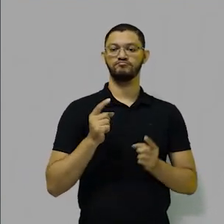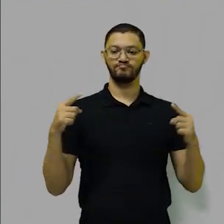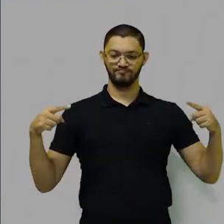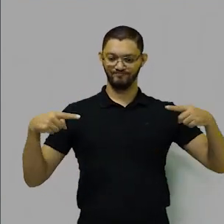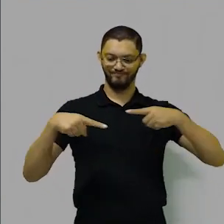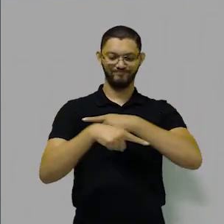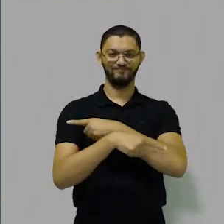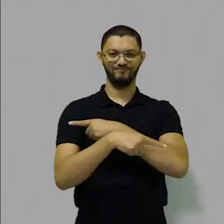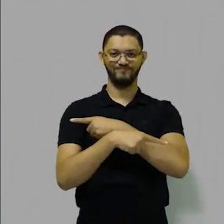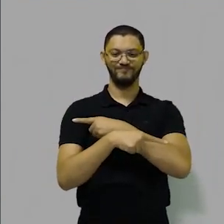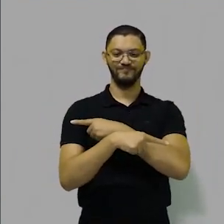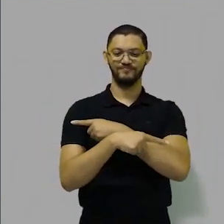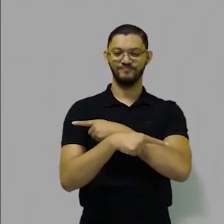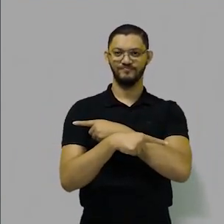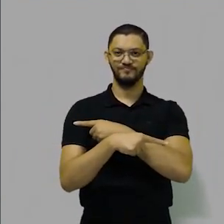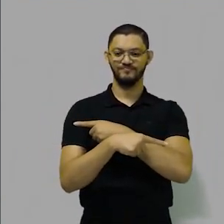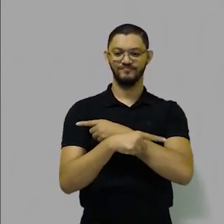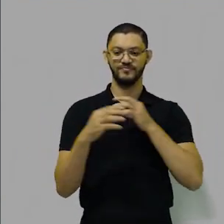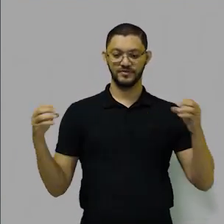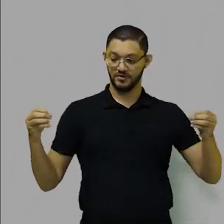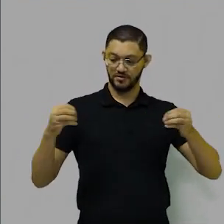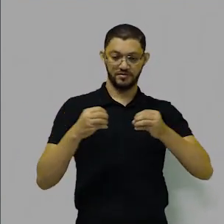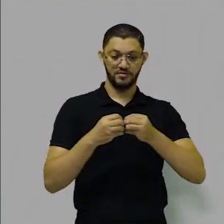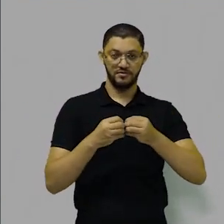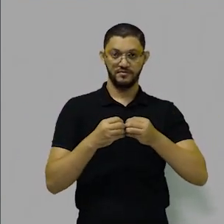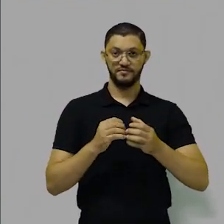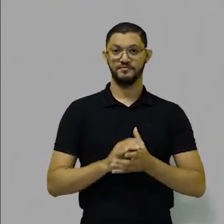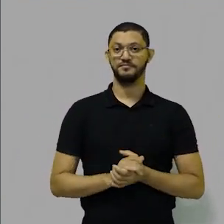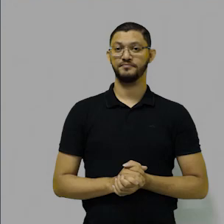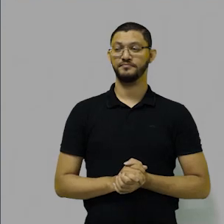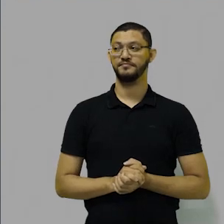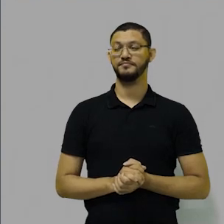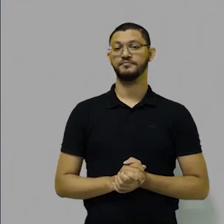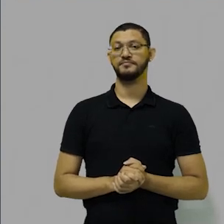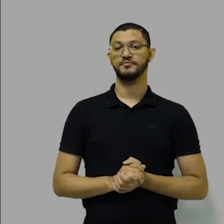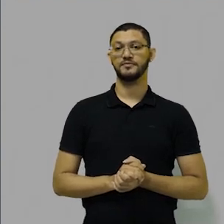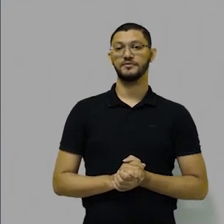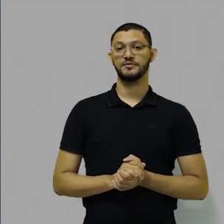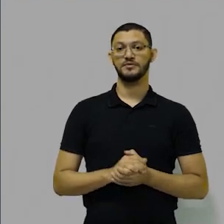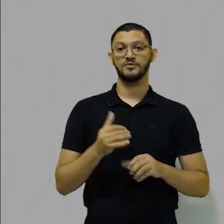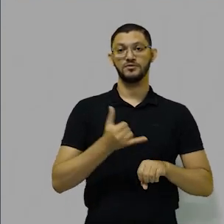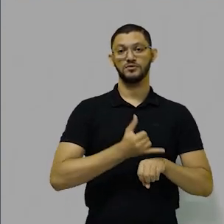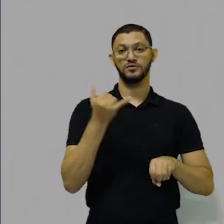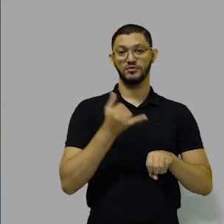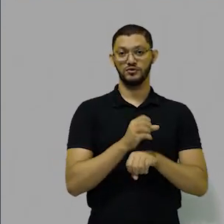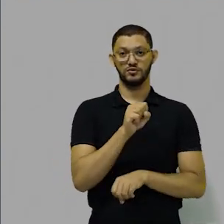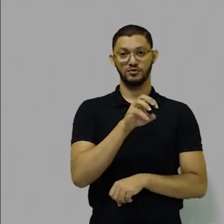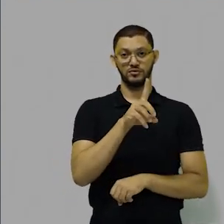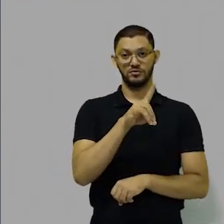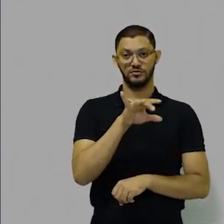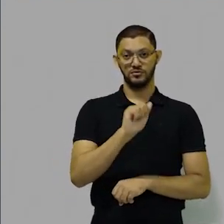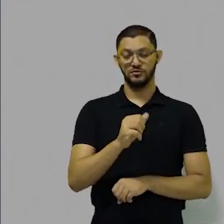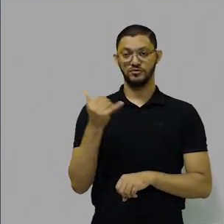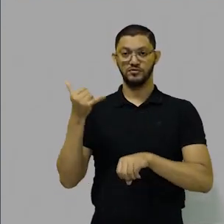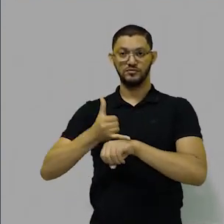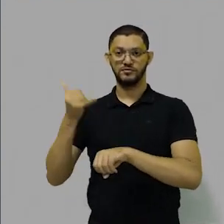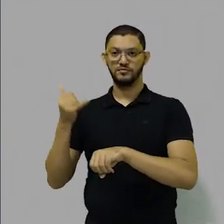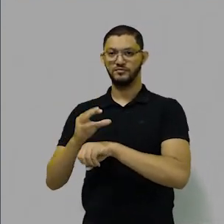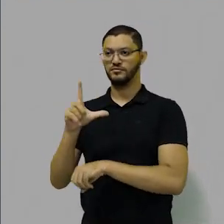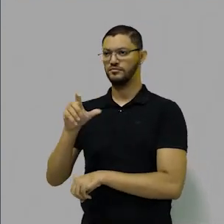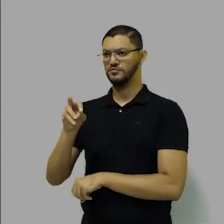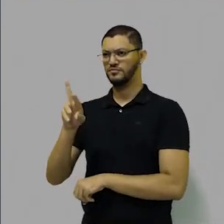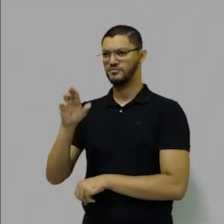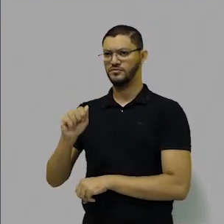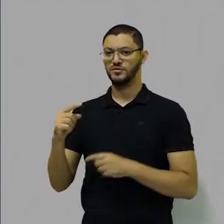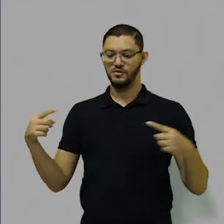contrários se atraem. Então, o íon sódio será atraído pelo íon cloro